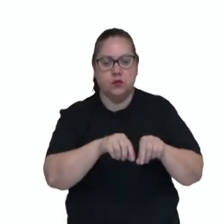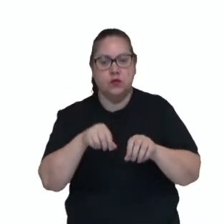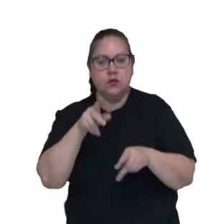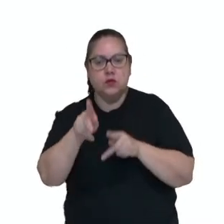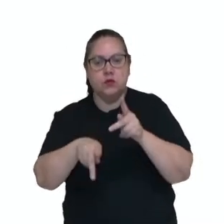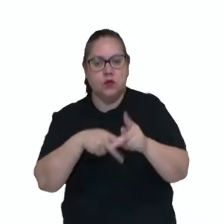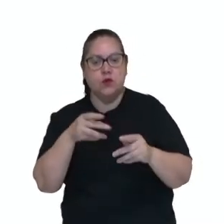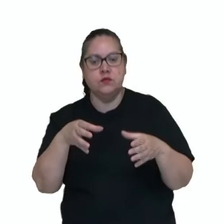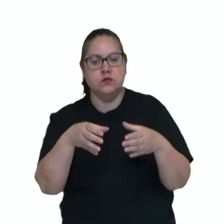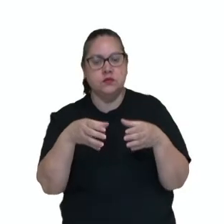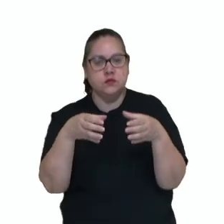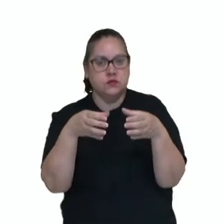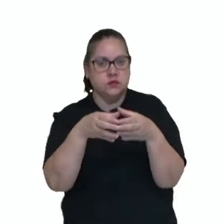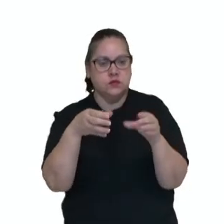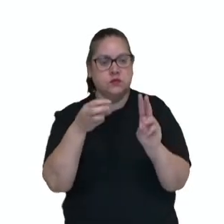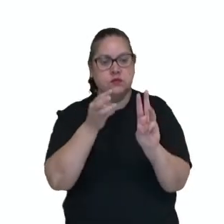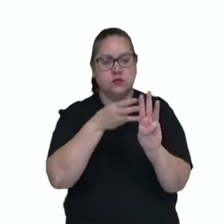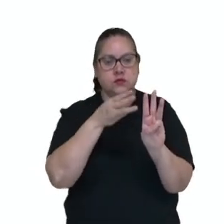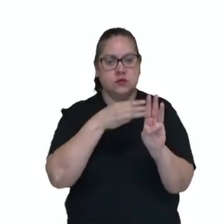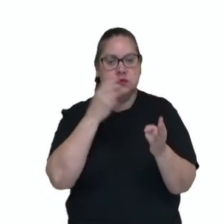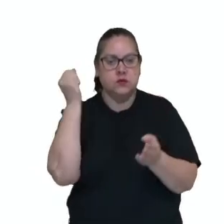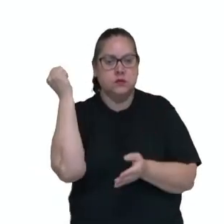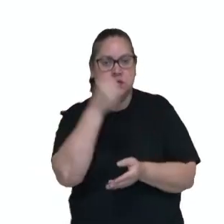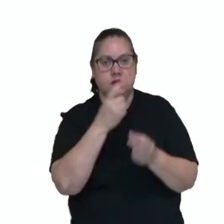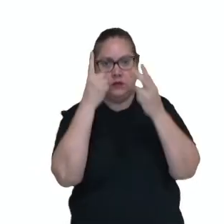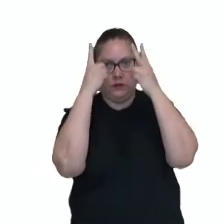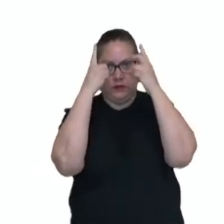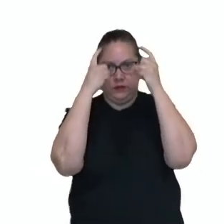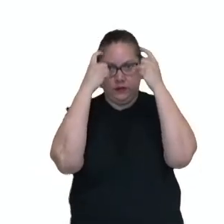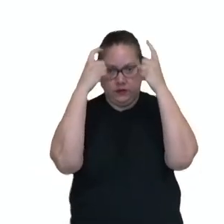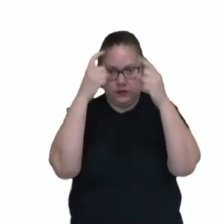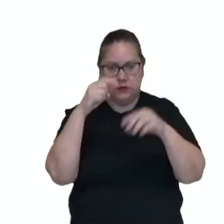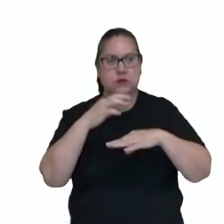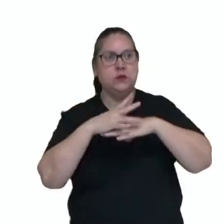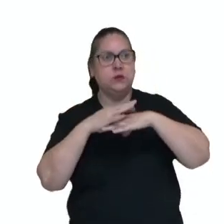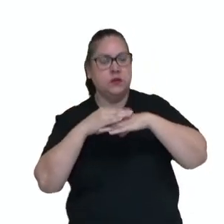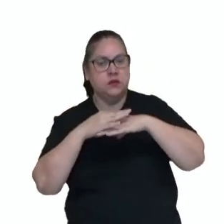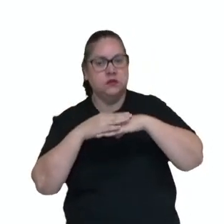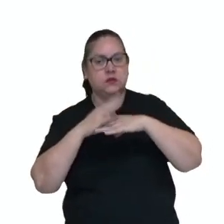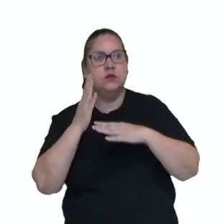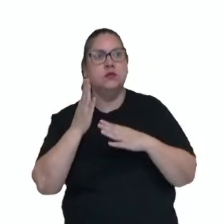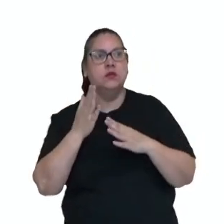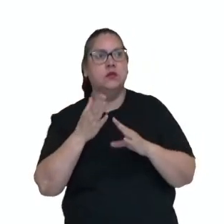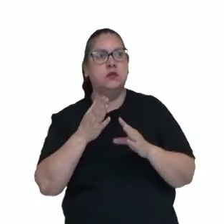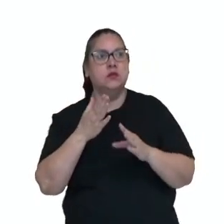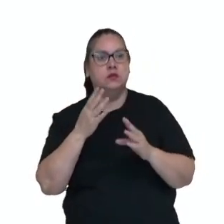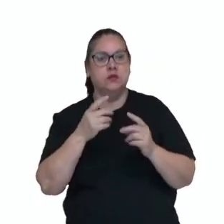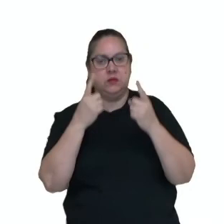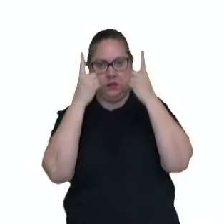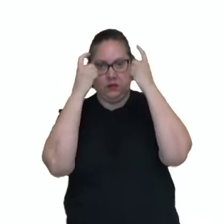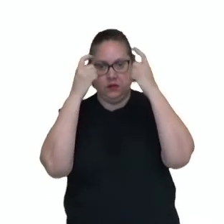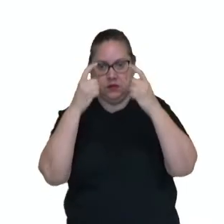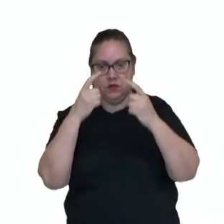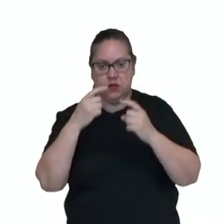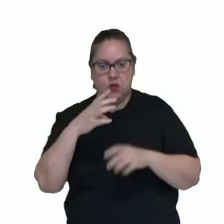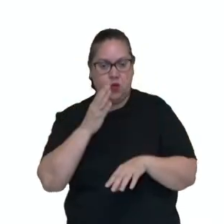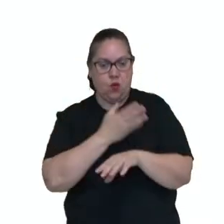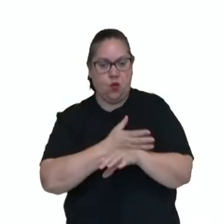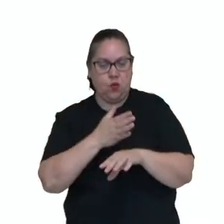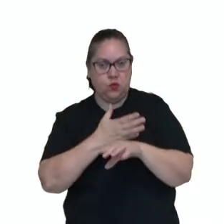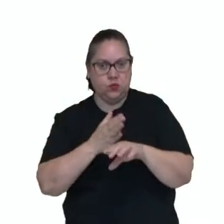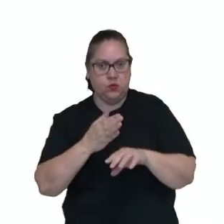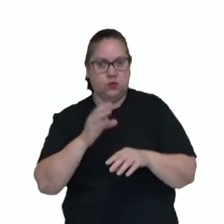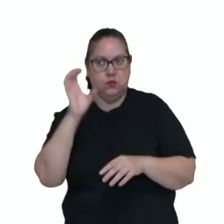a exterminar a população indígena. Mortes, assassinatos, doenças. Impuseram também, por meio da violência, os costumes europeus, inclusive a